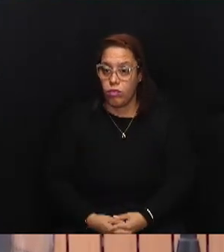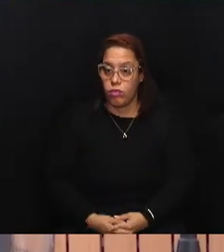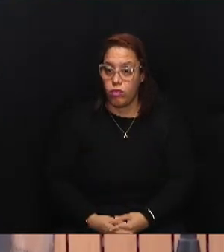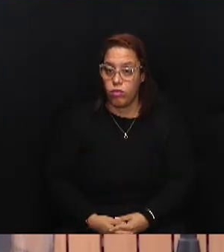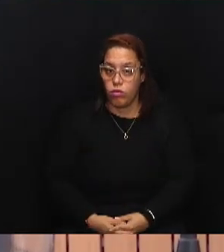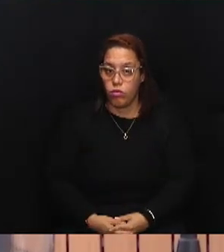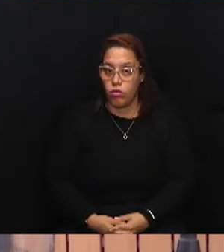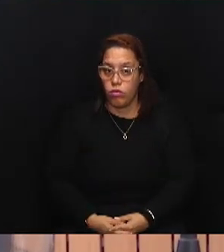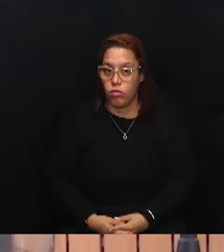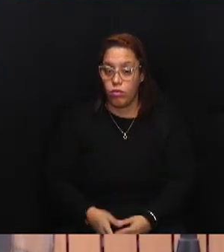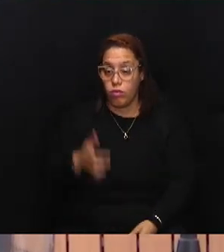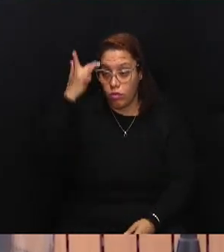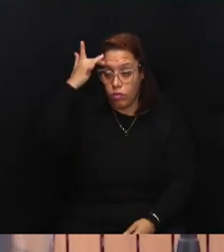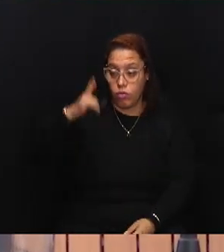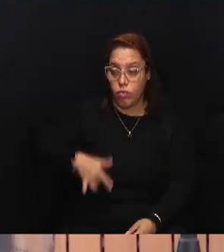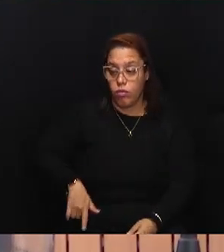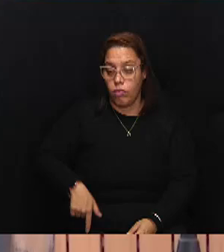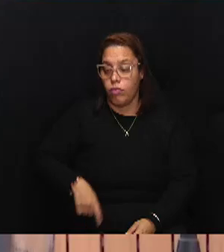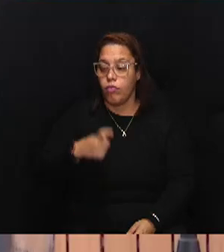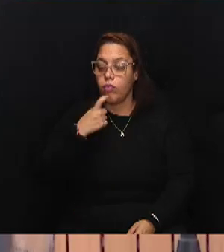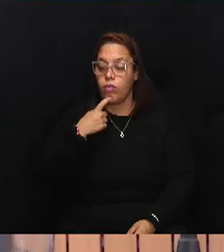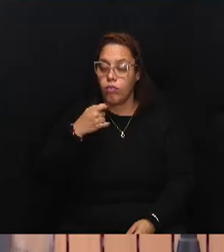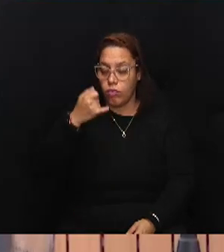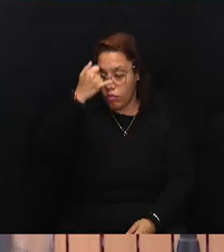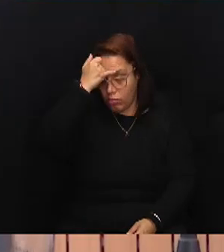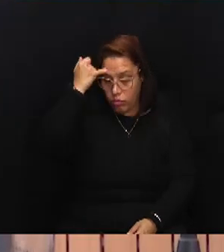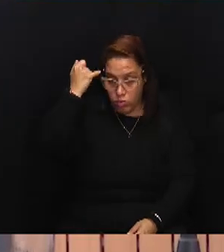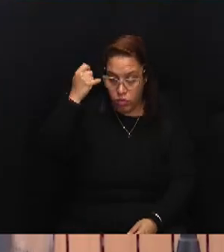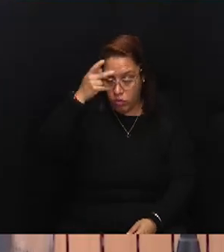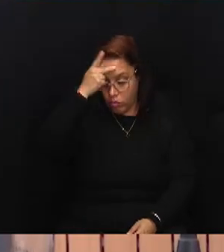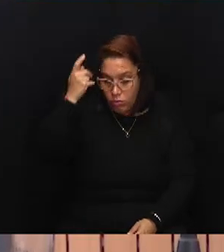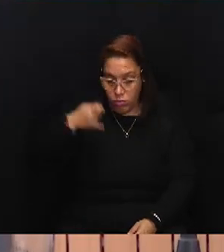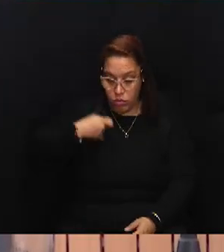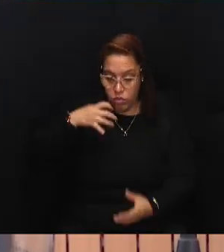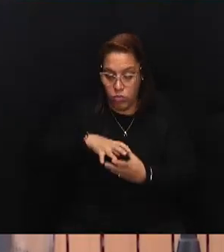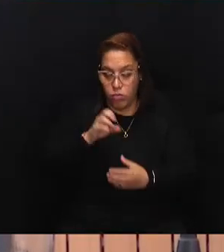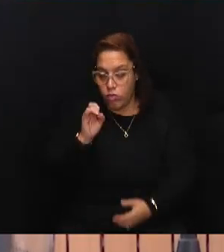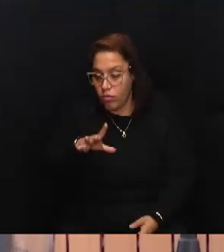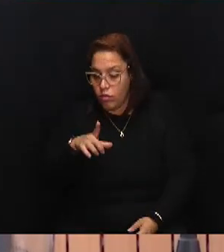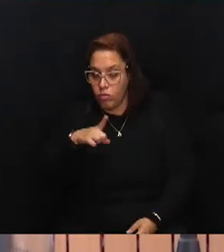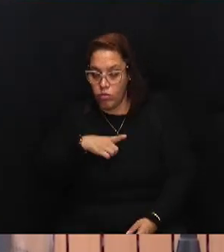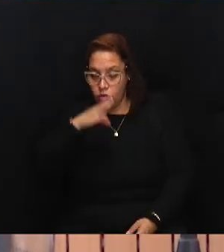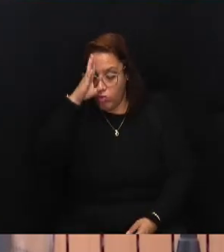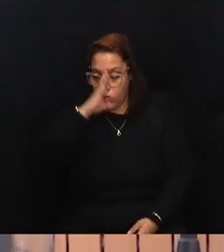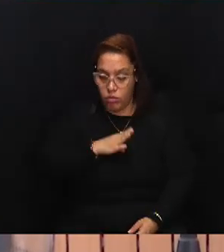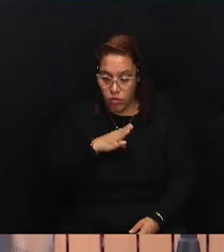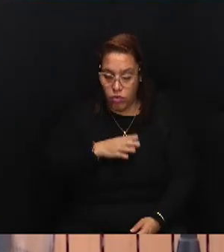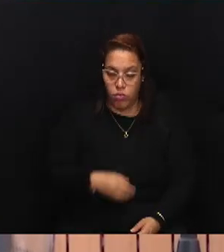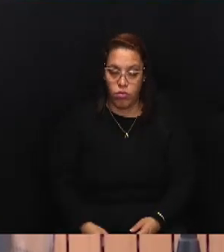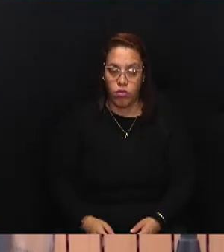porque, se eu não me engano, aqui em Campinas, o idoso só pode ter